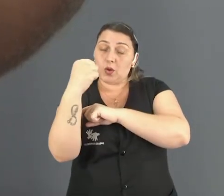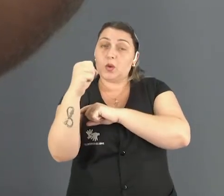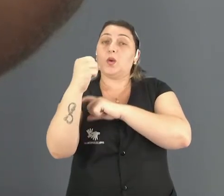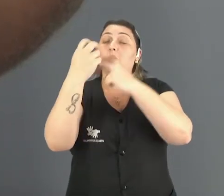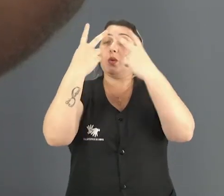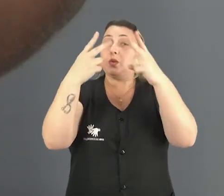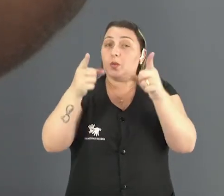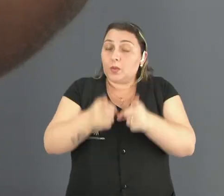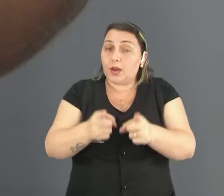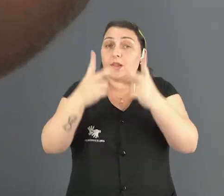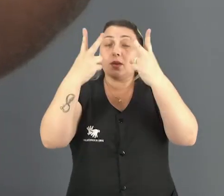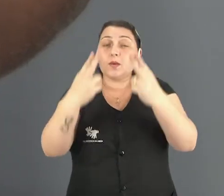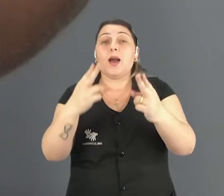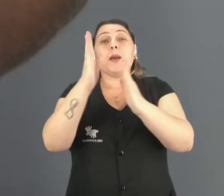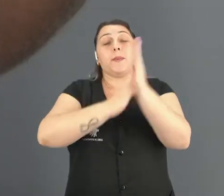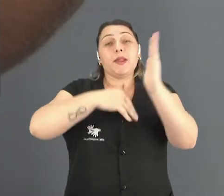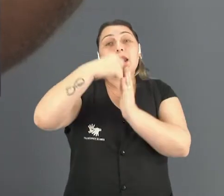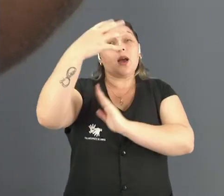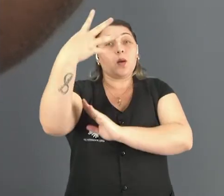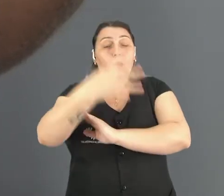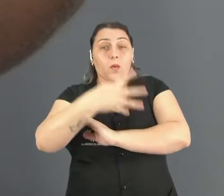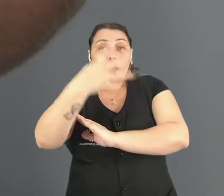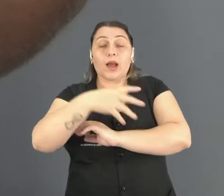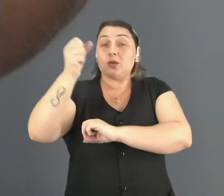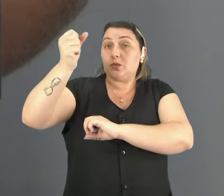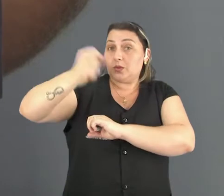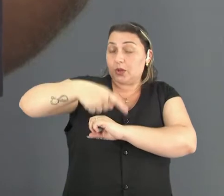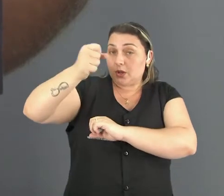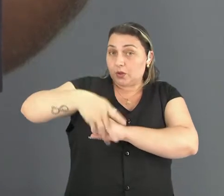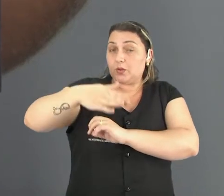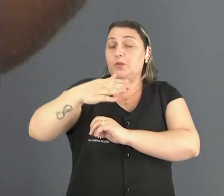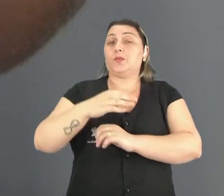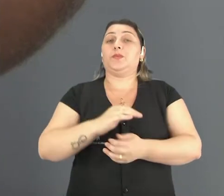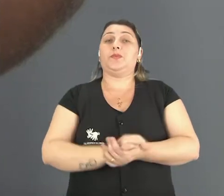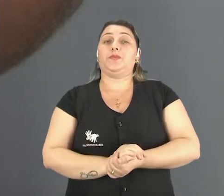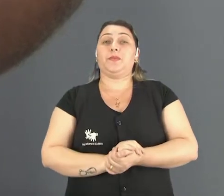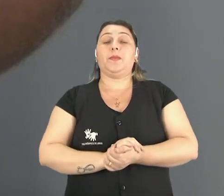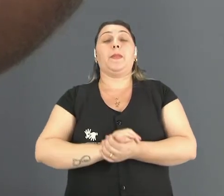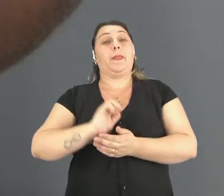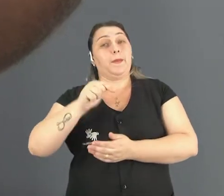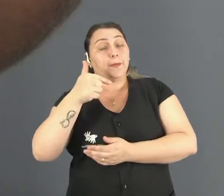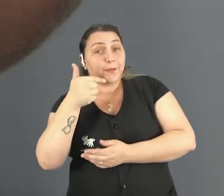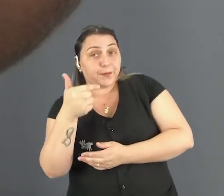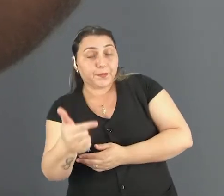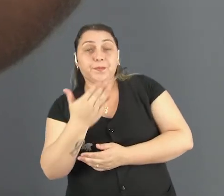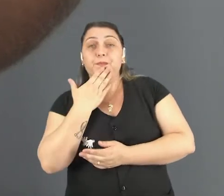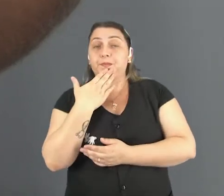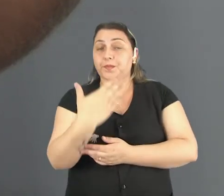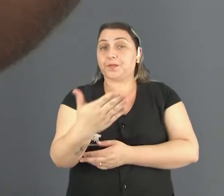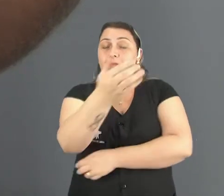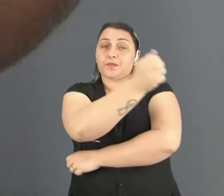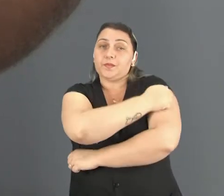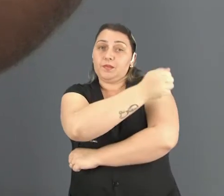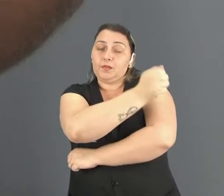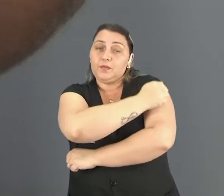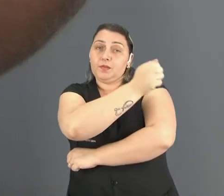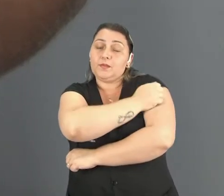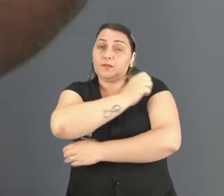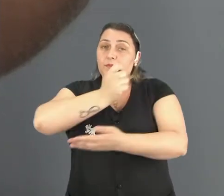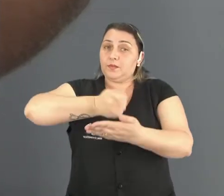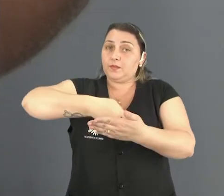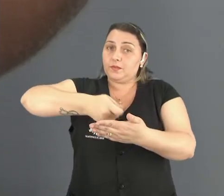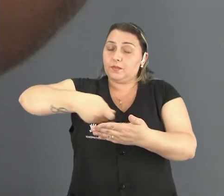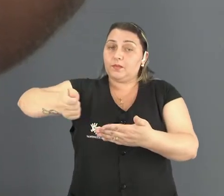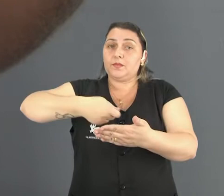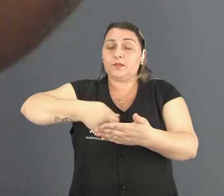iguais e pintará 4 pedaços de azul. Em seguida, pediu aos alunos que